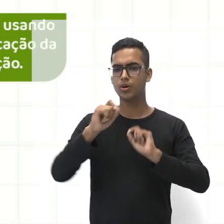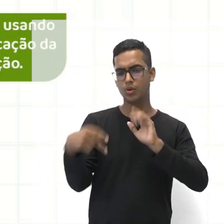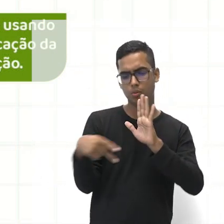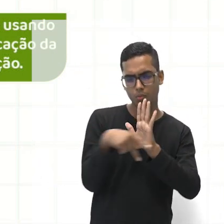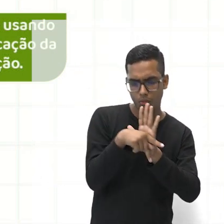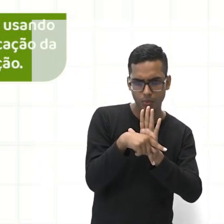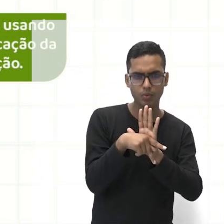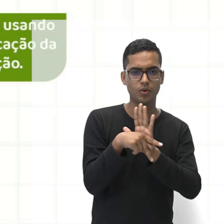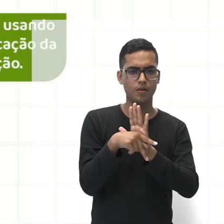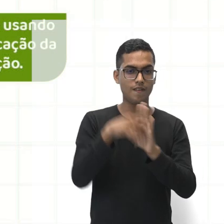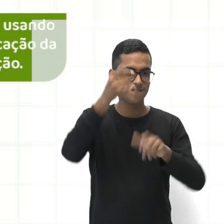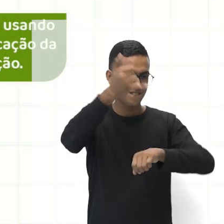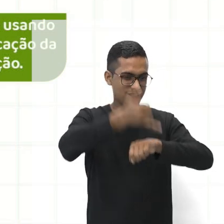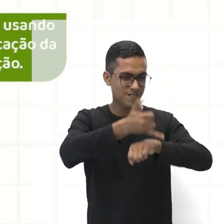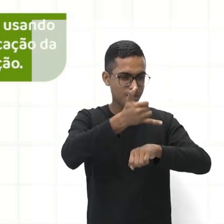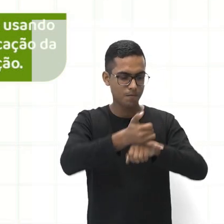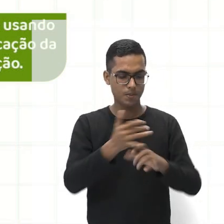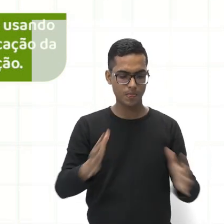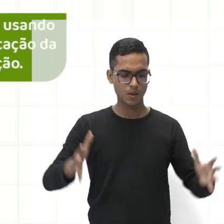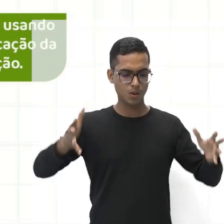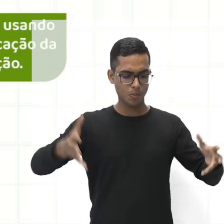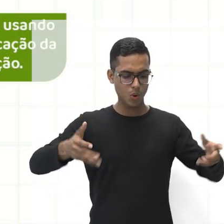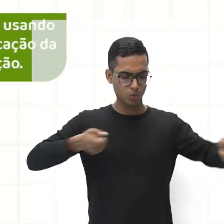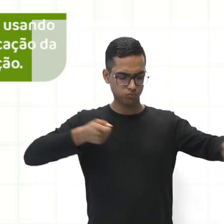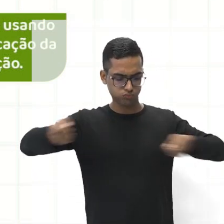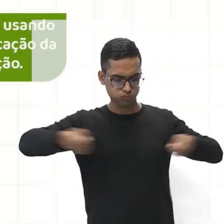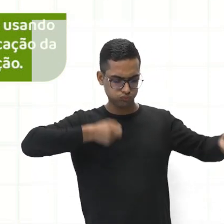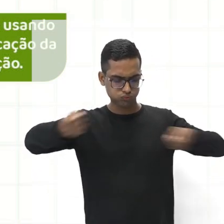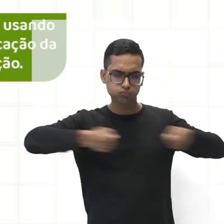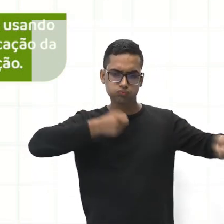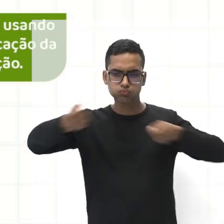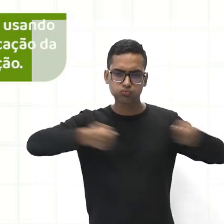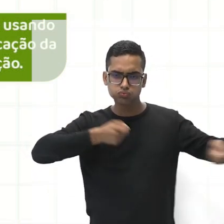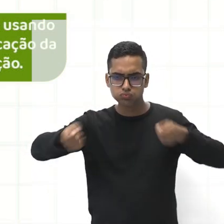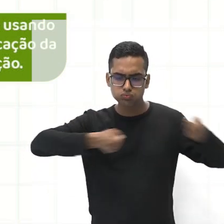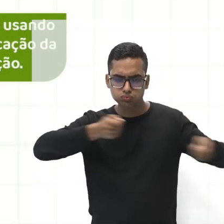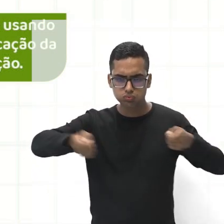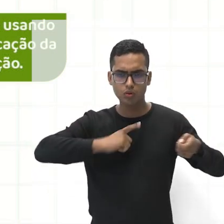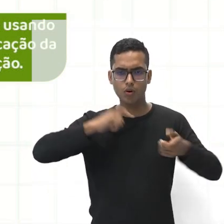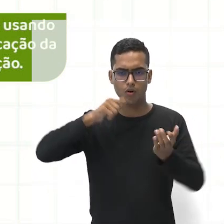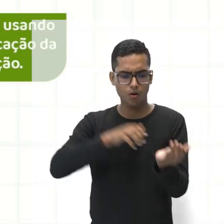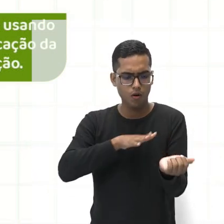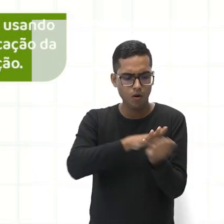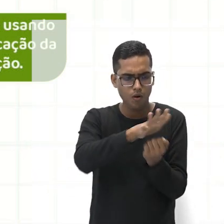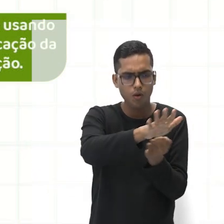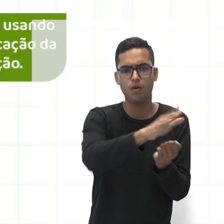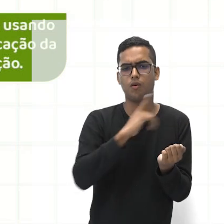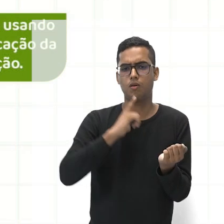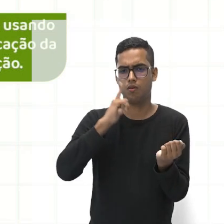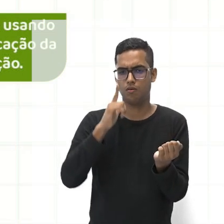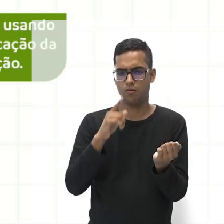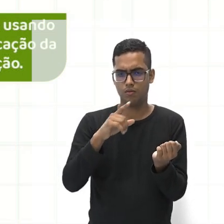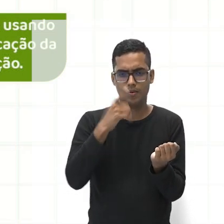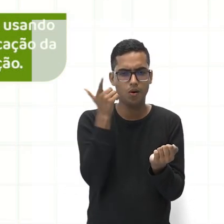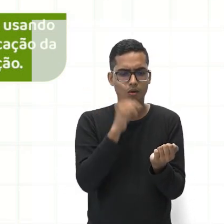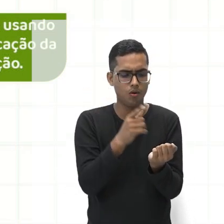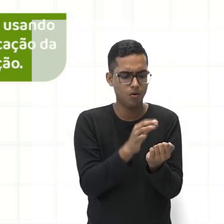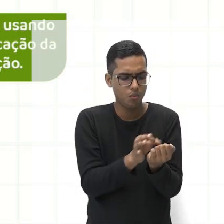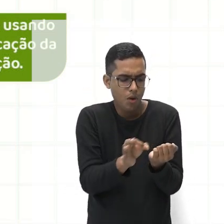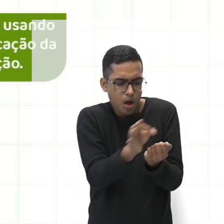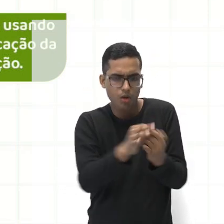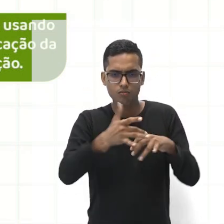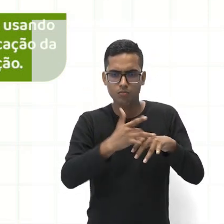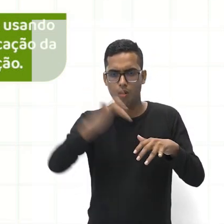fazer a separação do ouro, né, dos outros elementos ali, das outras pedras que ele